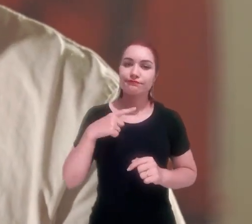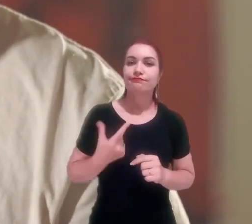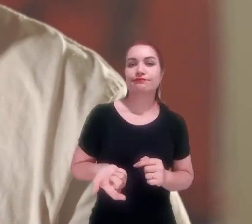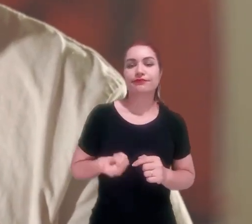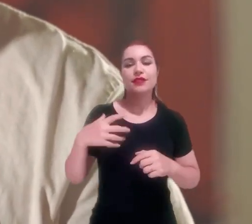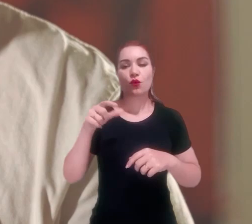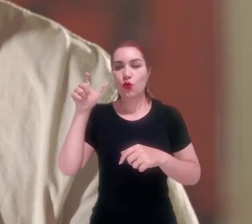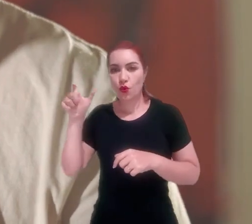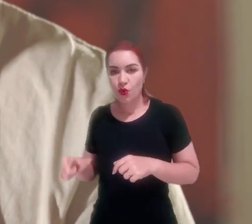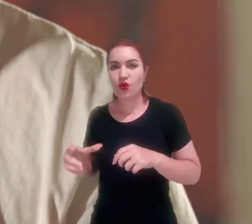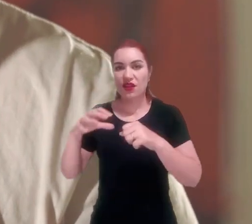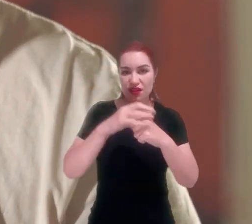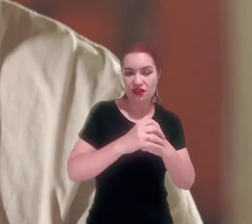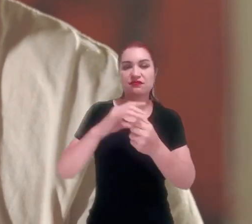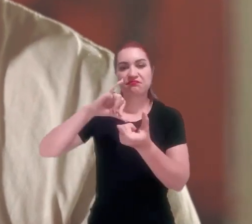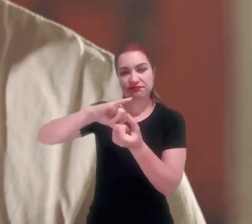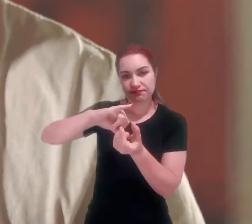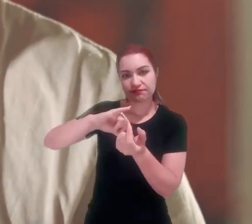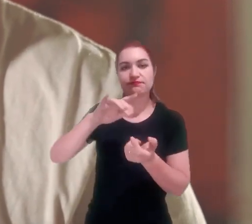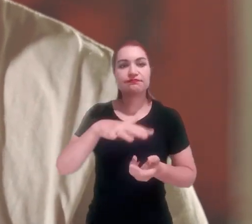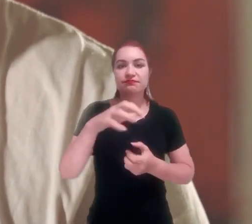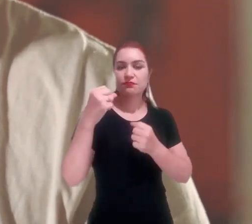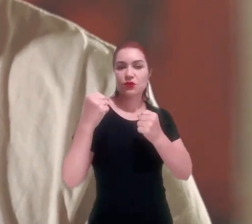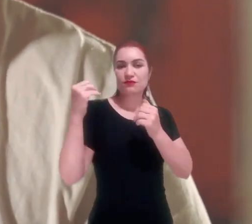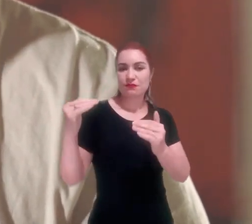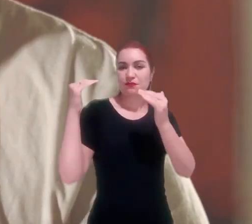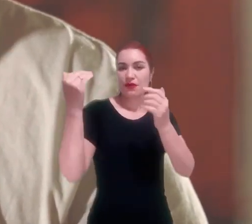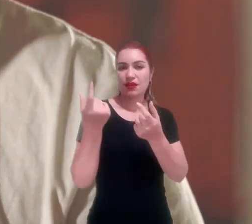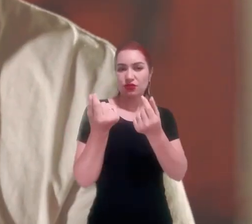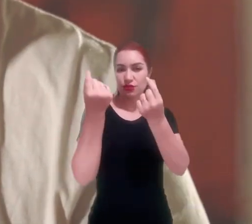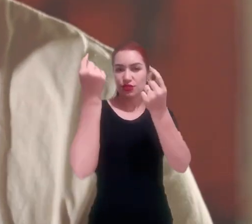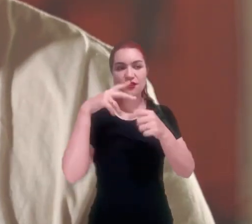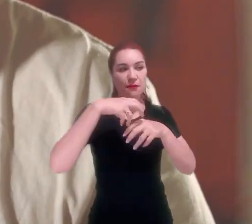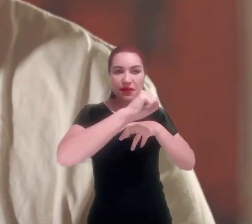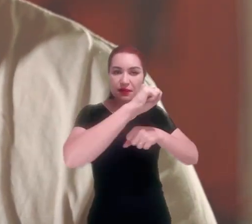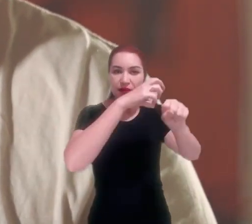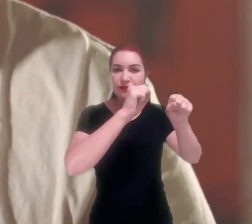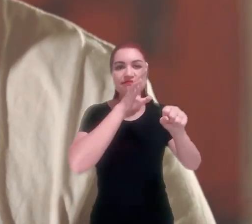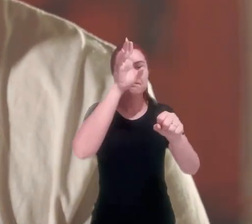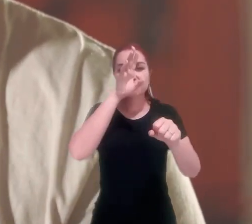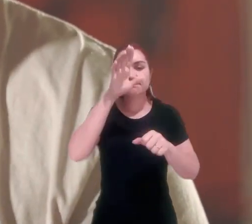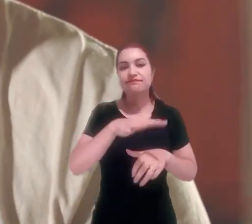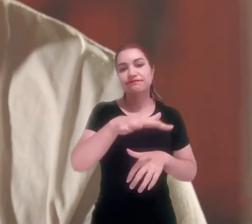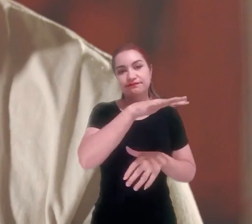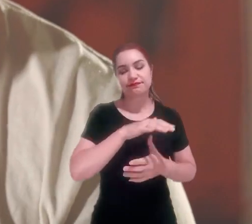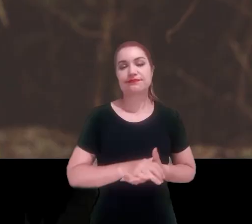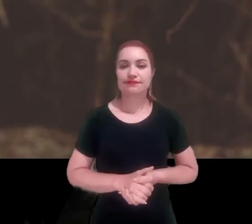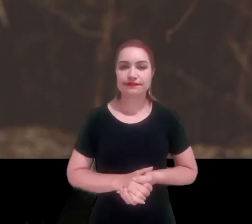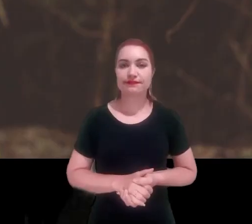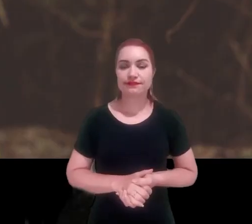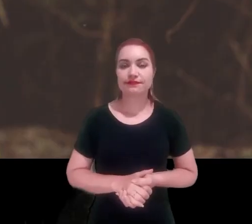o colonizador, o capitalista, aquele que tem o poder econômico, ele pode explorar e pode determinar os rumos da vida dos outros